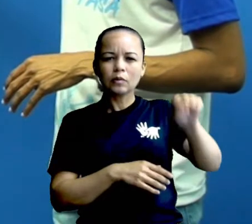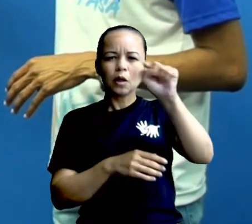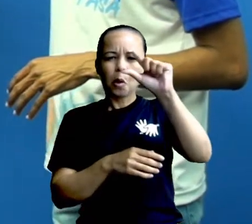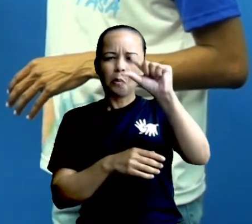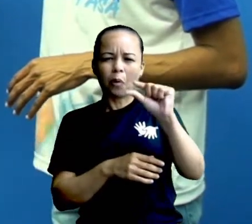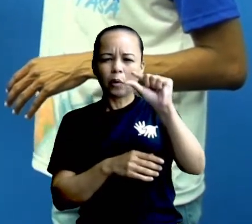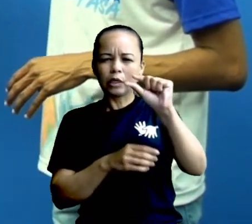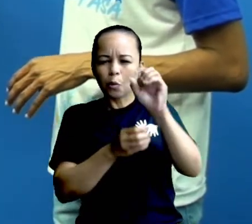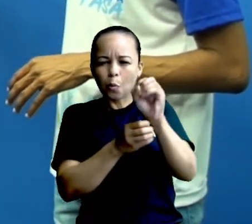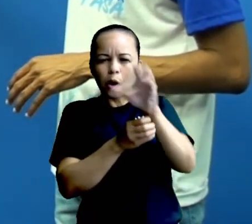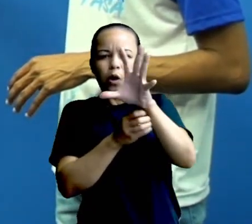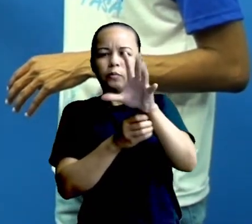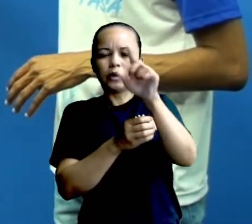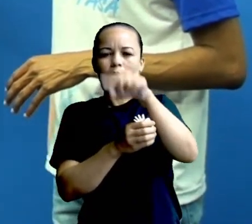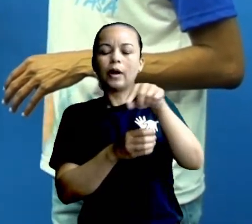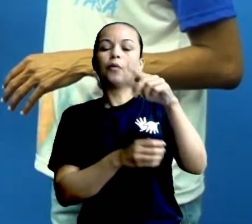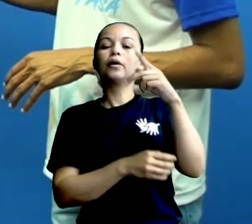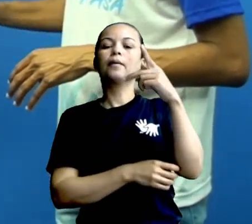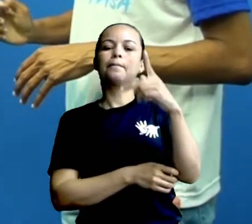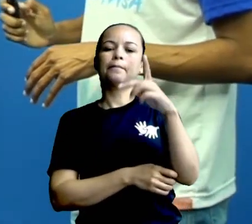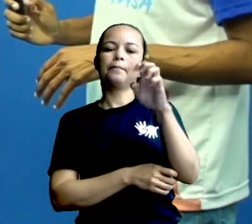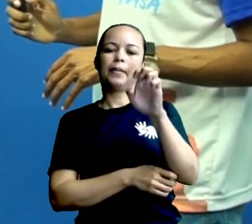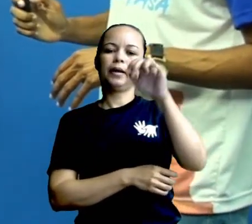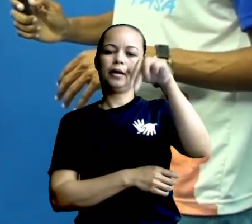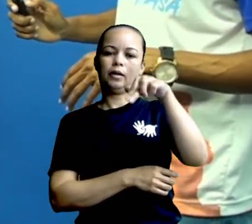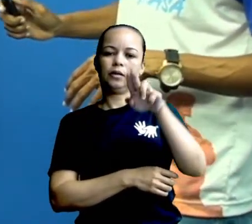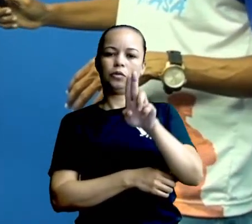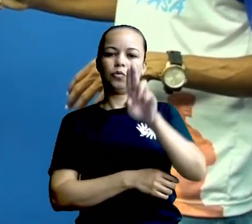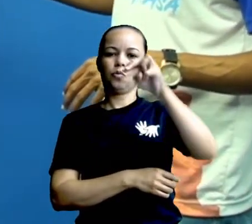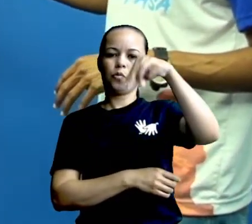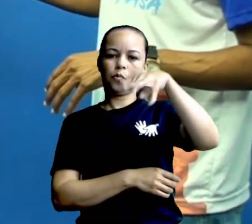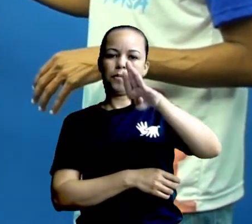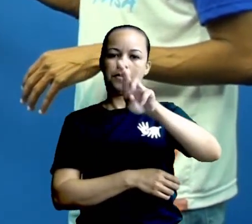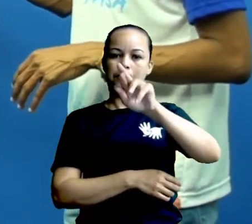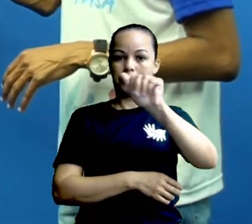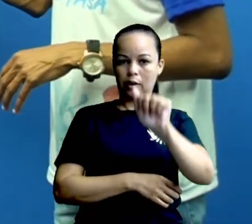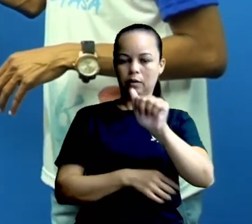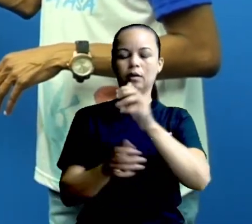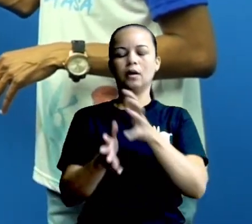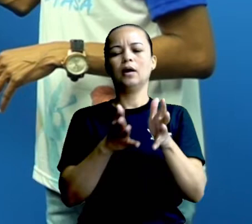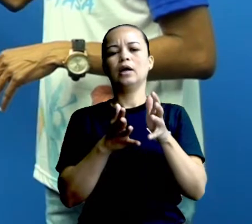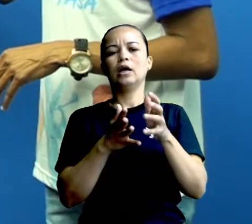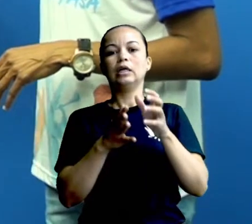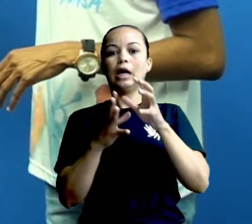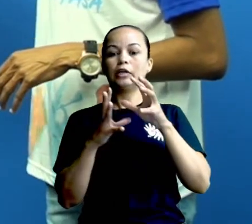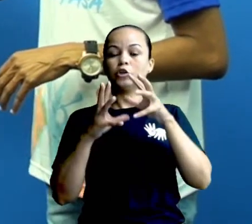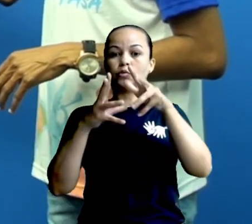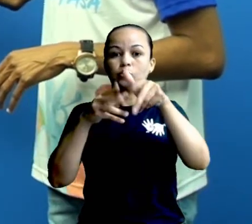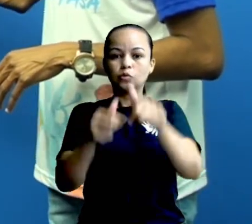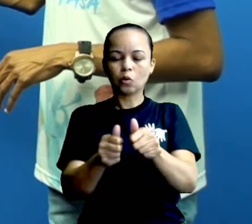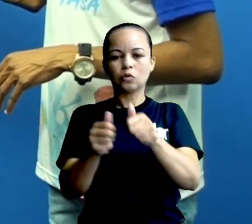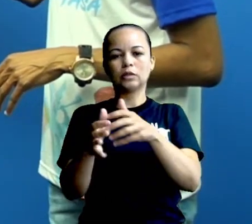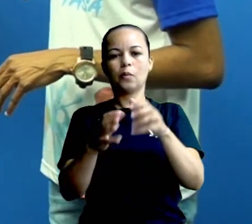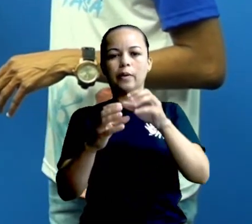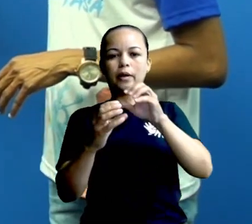região pouco iluminada aqui, a gente chama de penumbra. A região totalmente